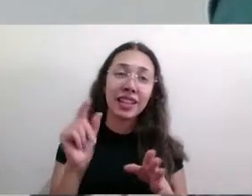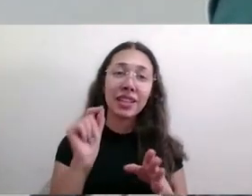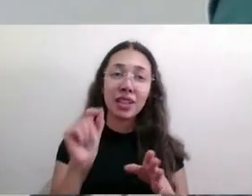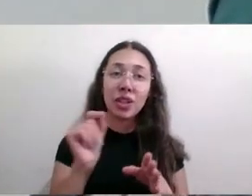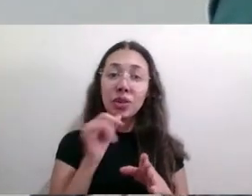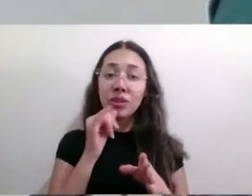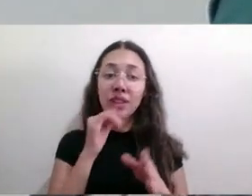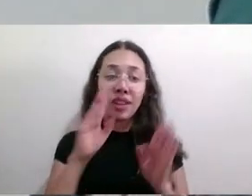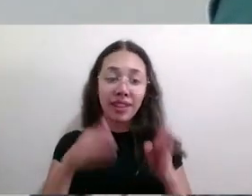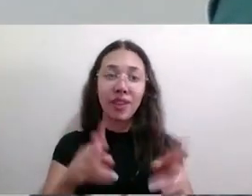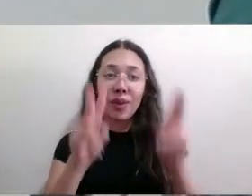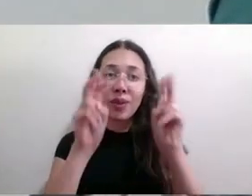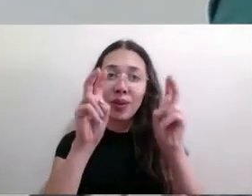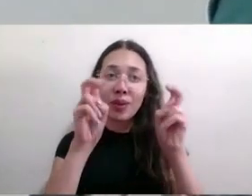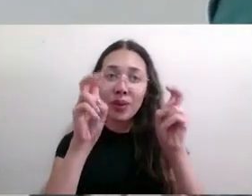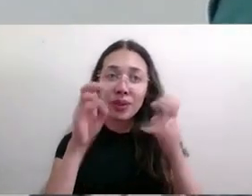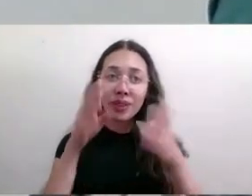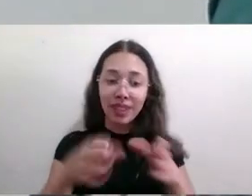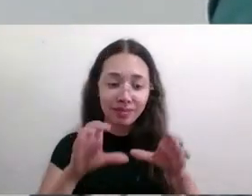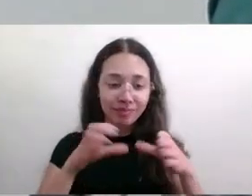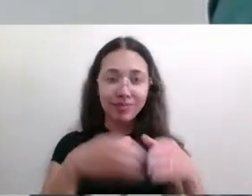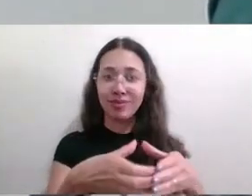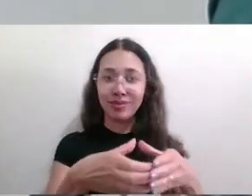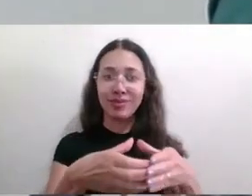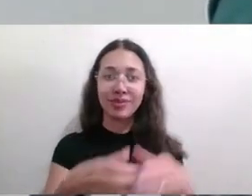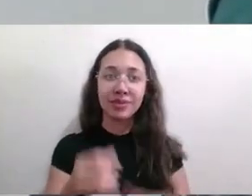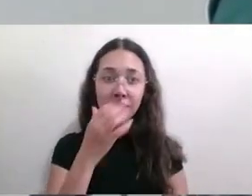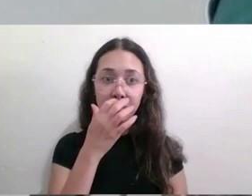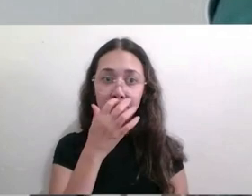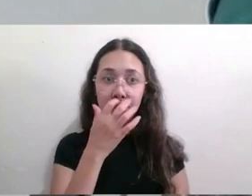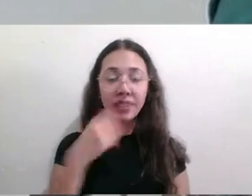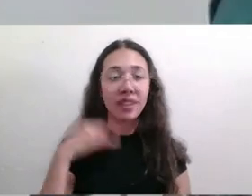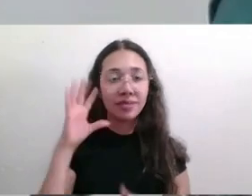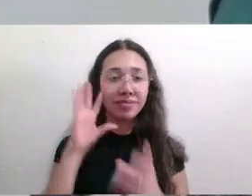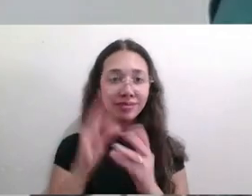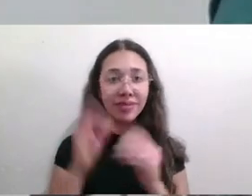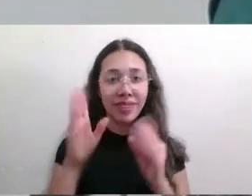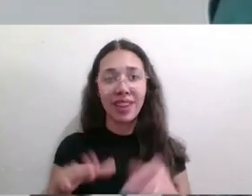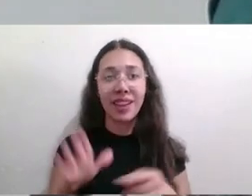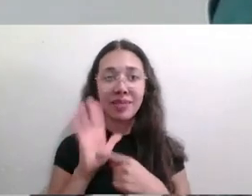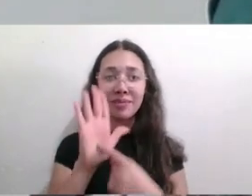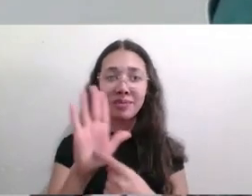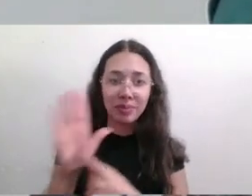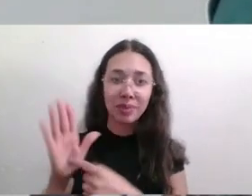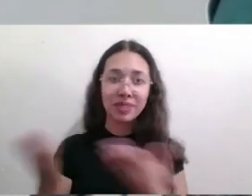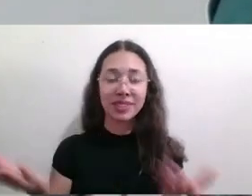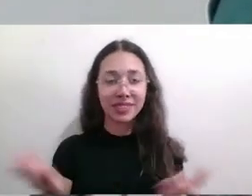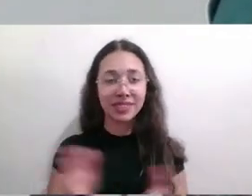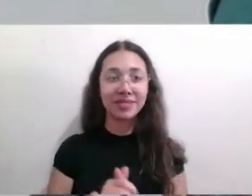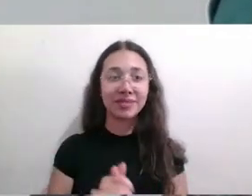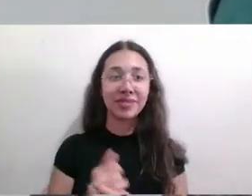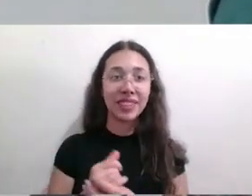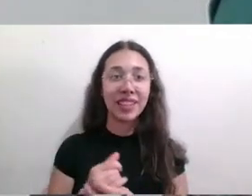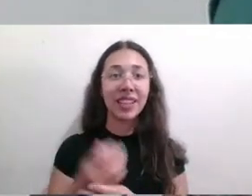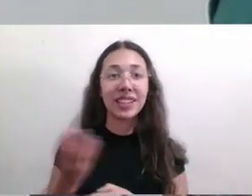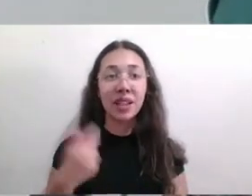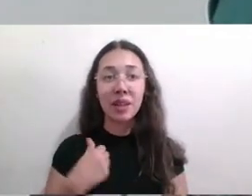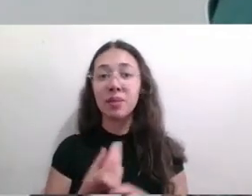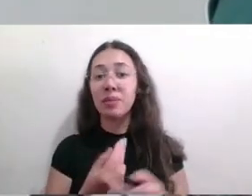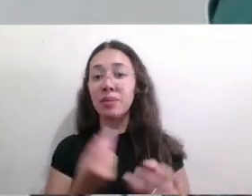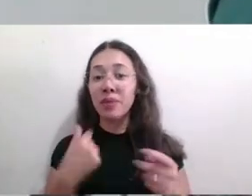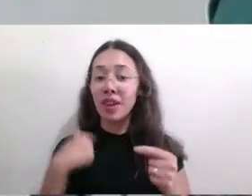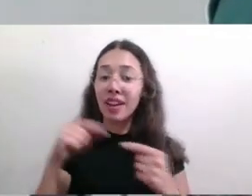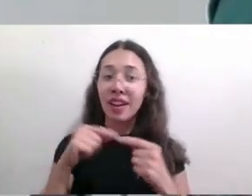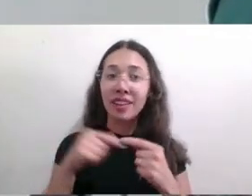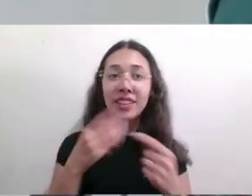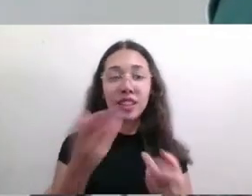específico que são os núcleos. Acho que isso é o que eu tinha para apresentar para todos por enquanto, e no meu nome, em nome dos meninos, me coloco à